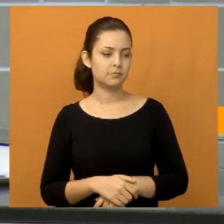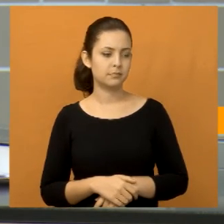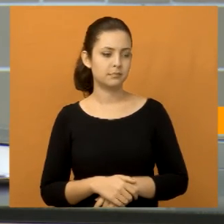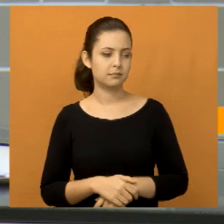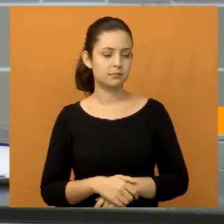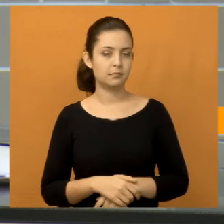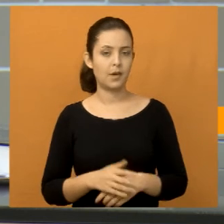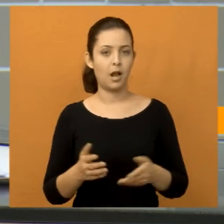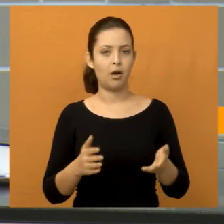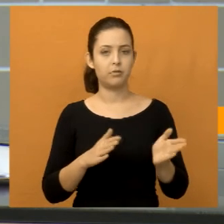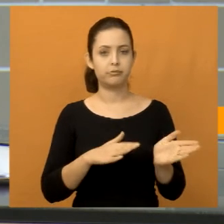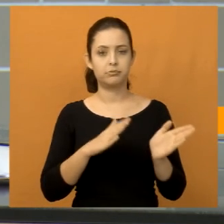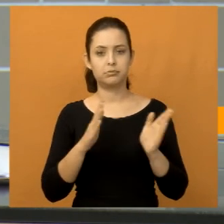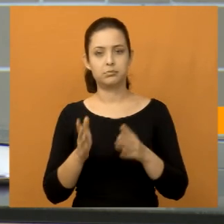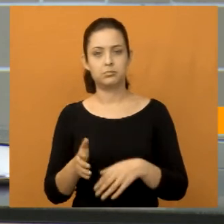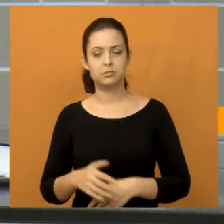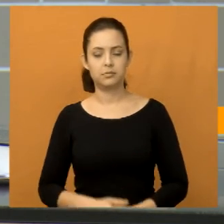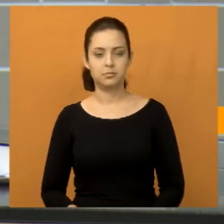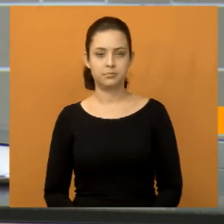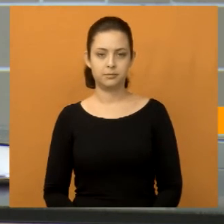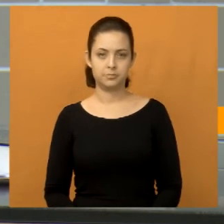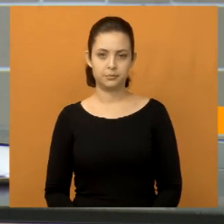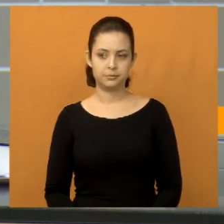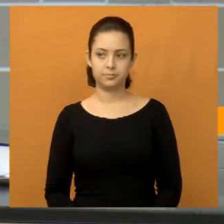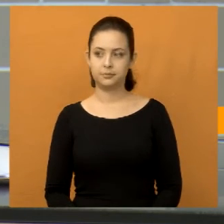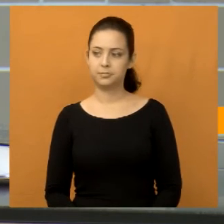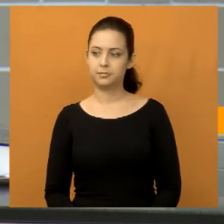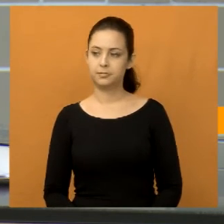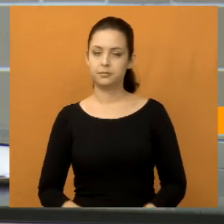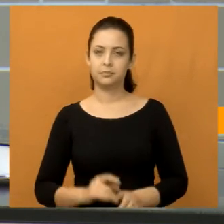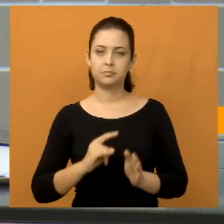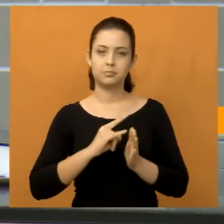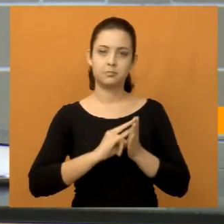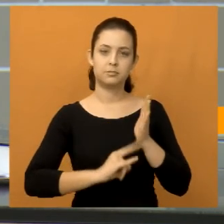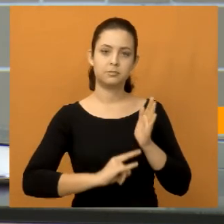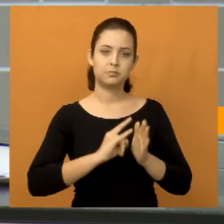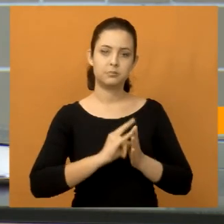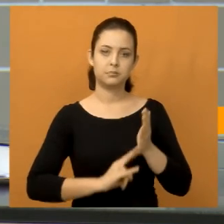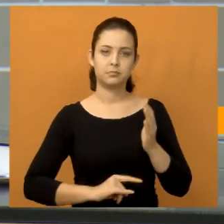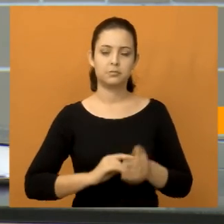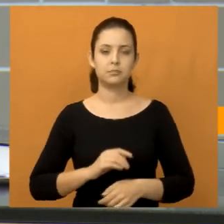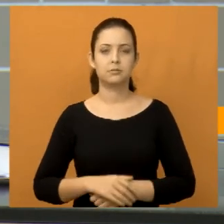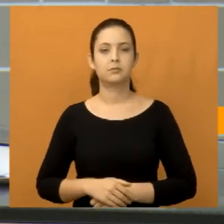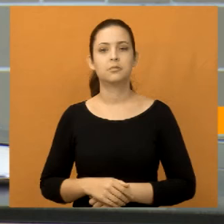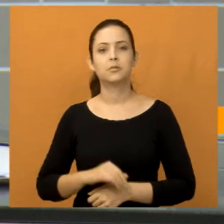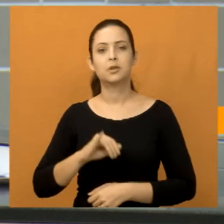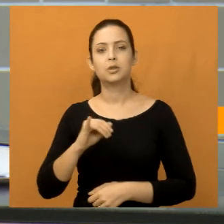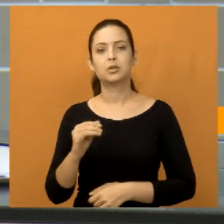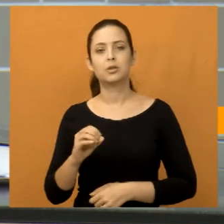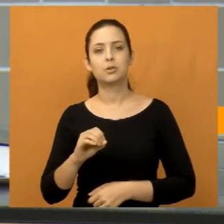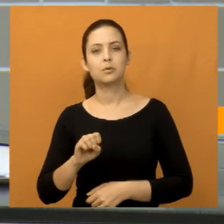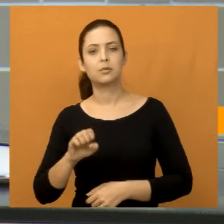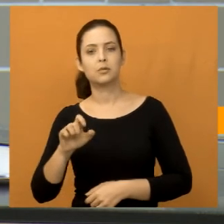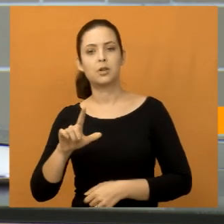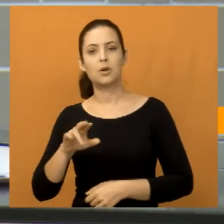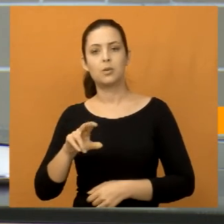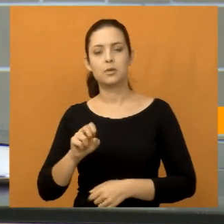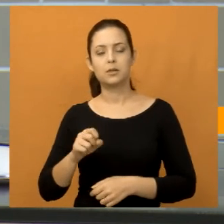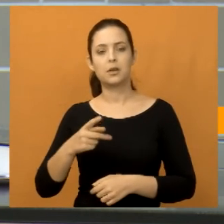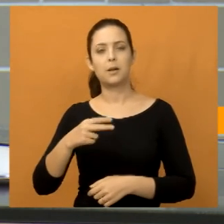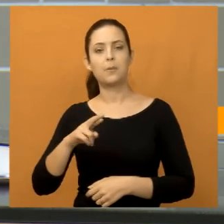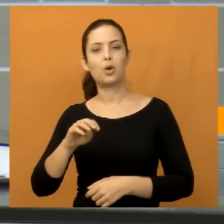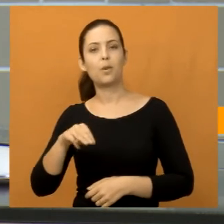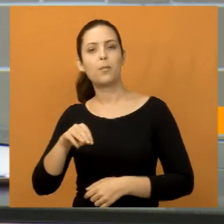Agora passamos para a parte dos documentos. O senhor José Luiz Bednarski, promotor de